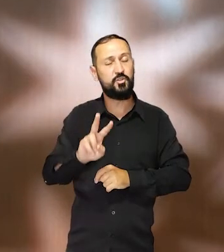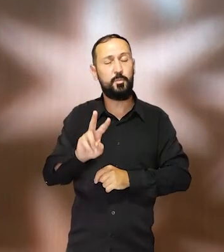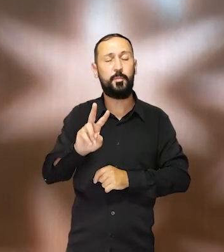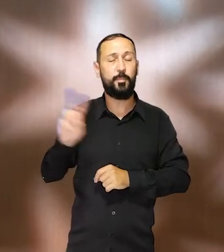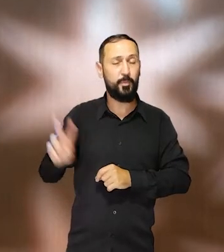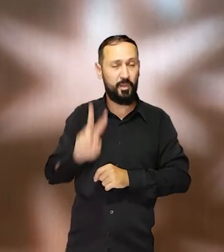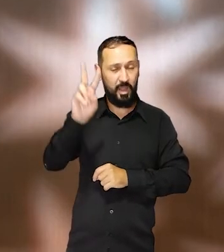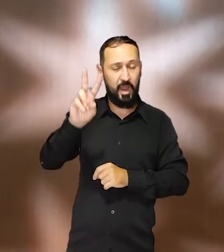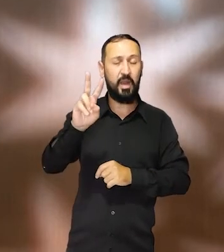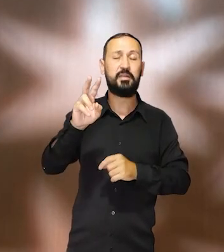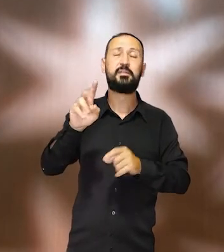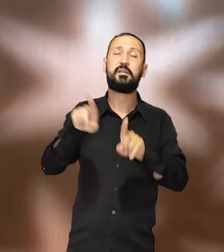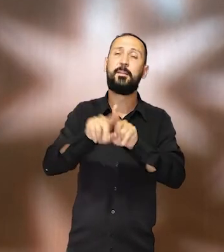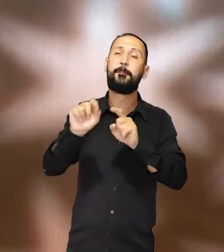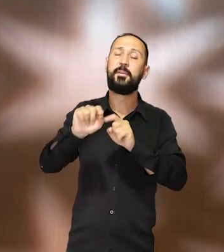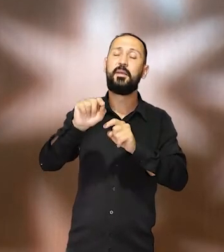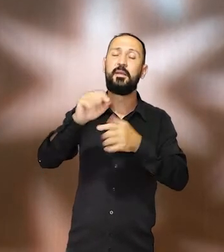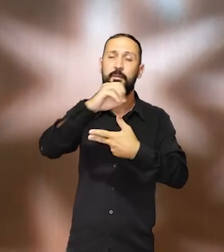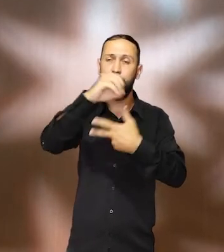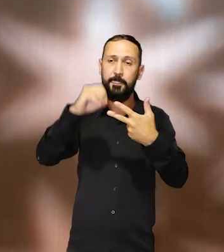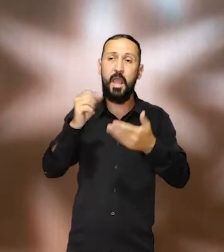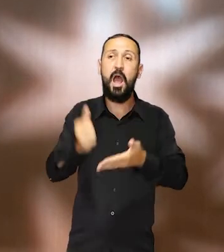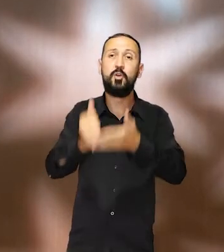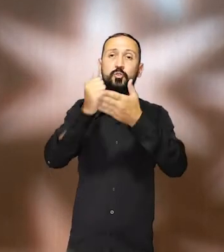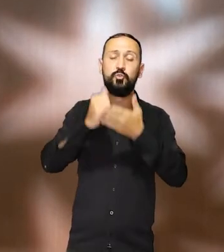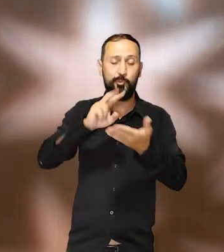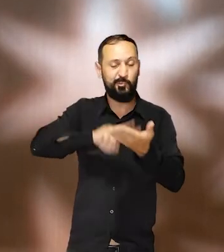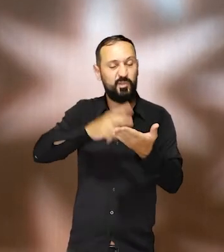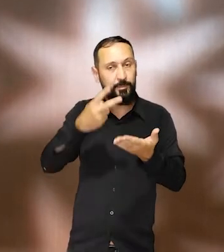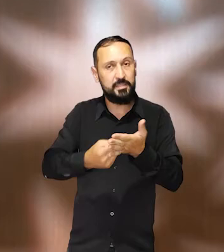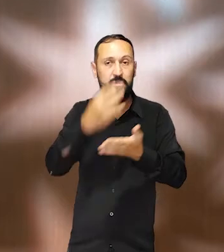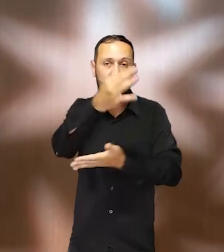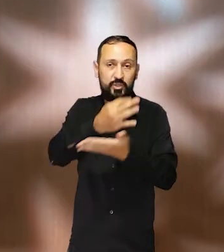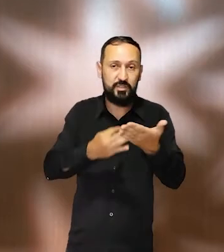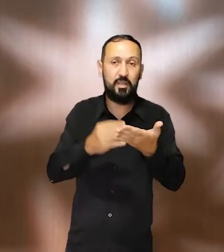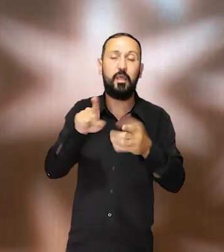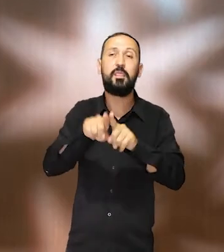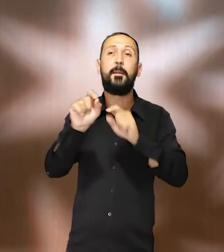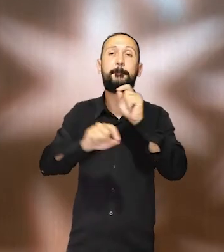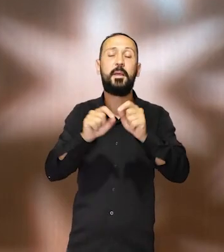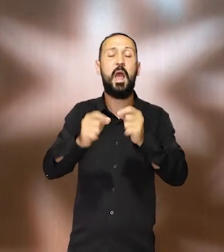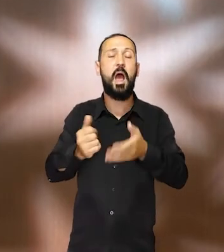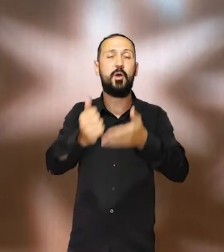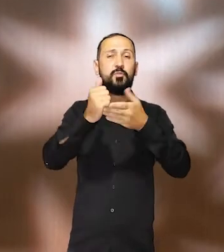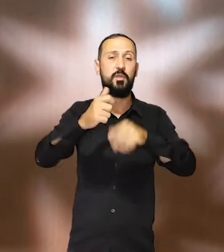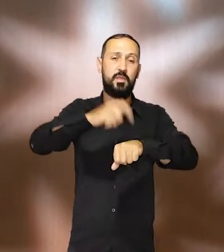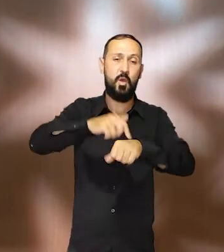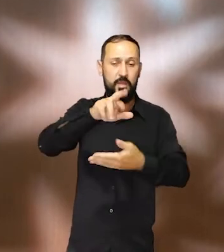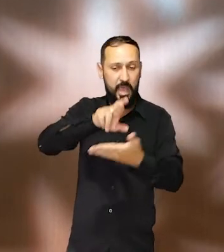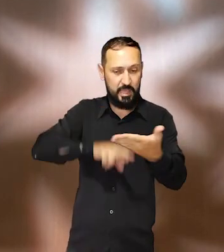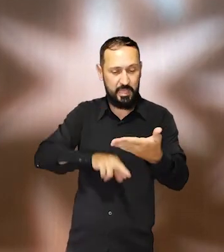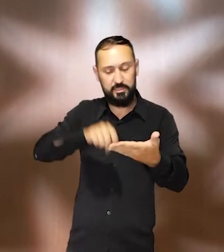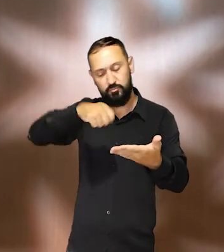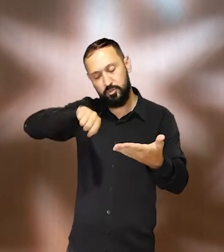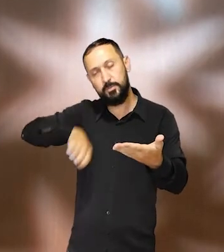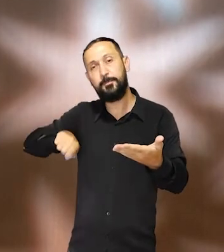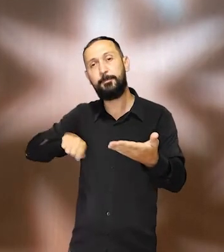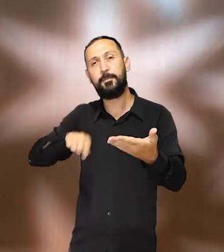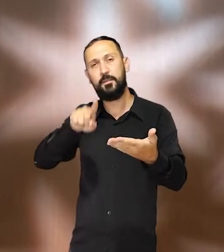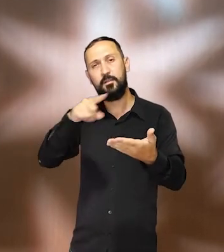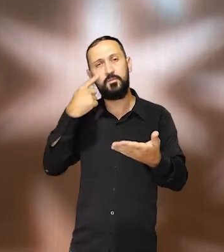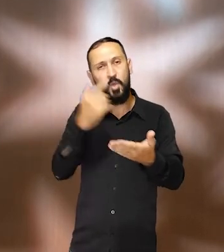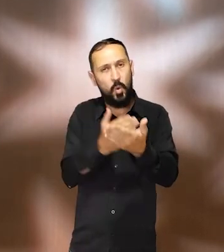para vestibular e Enem, a leitura auxilia na interpretação de texto e principalmente com repertório para a prova